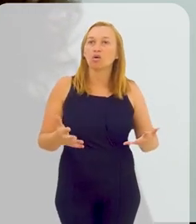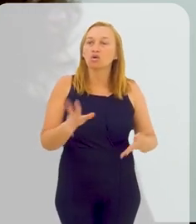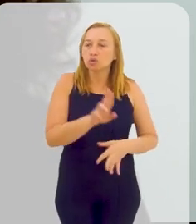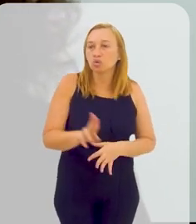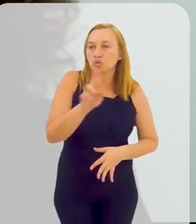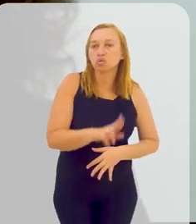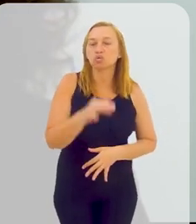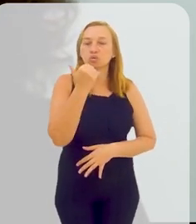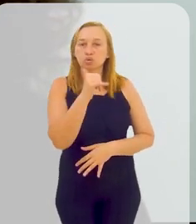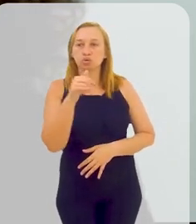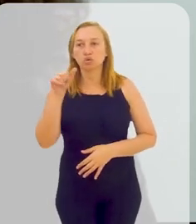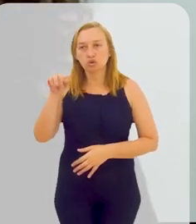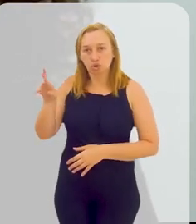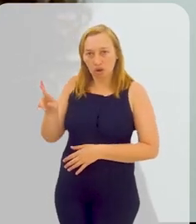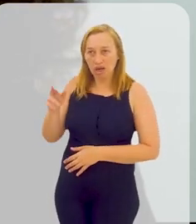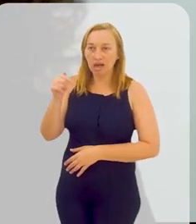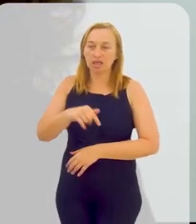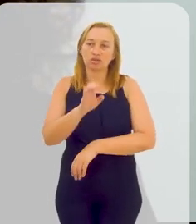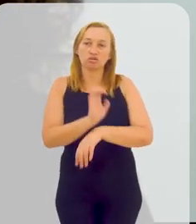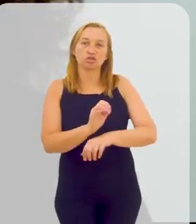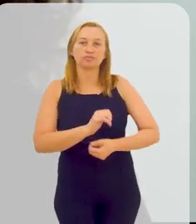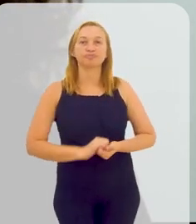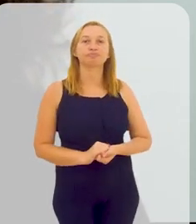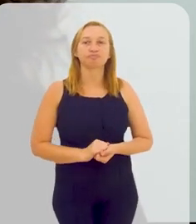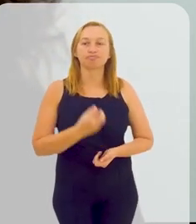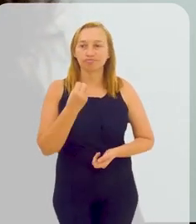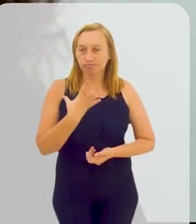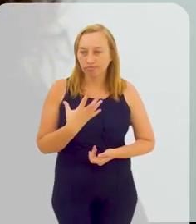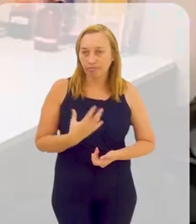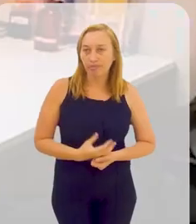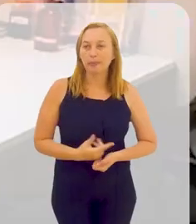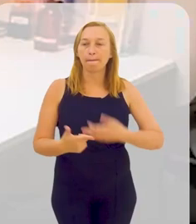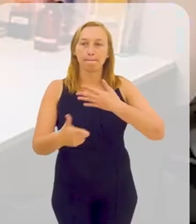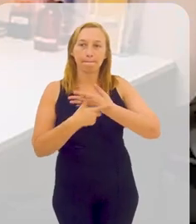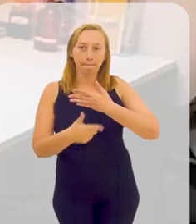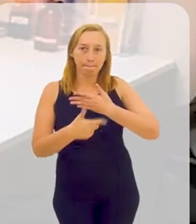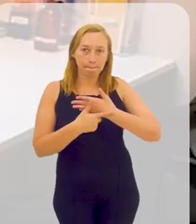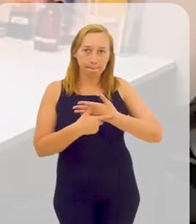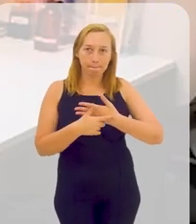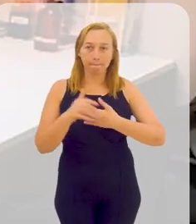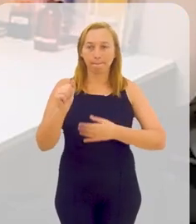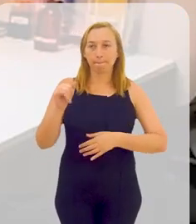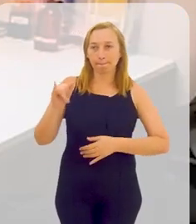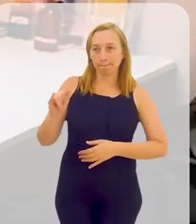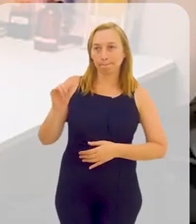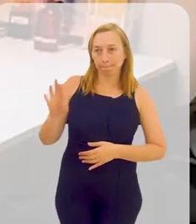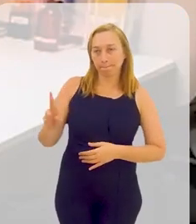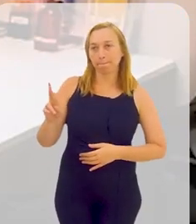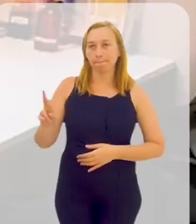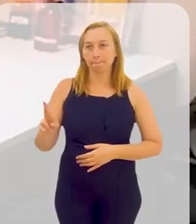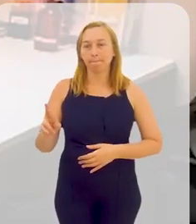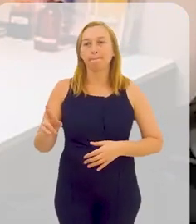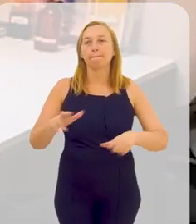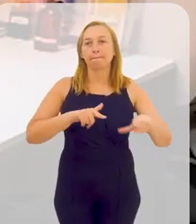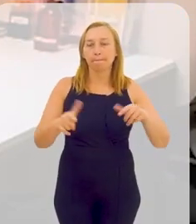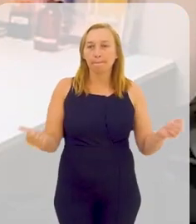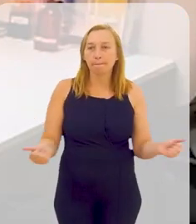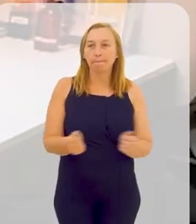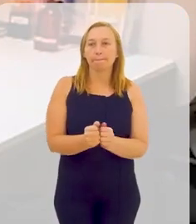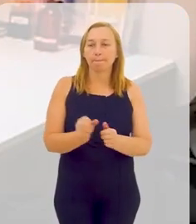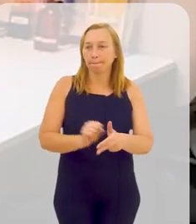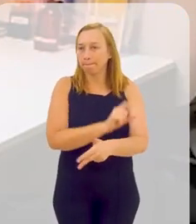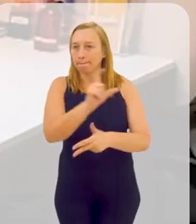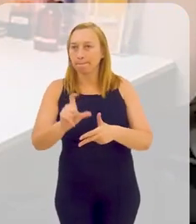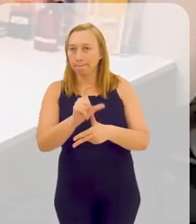da do uso da energia solar fotovoltaica aqui no estado bom é justamente papel da abe solar trabalhar em conjunto com